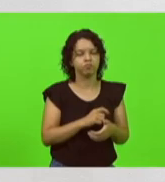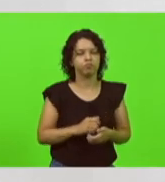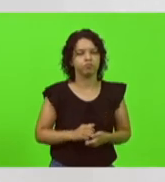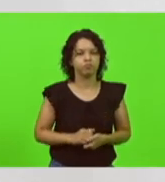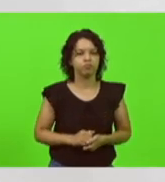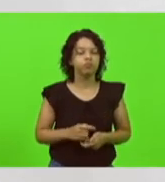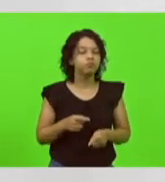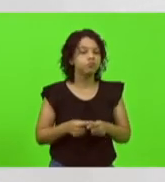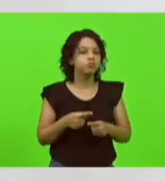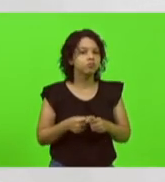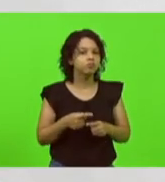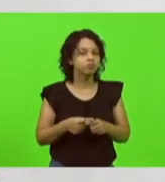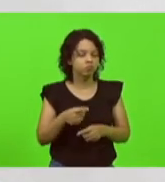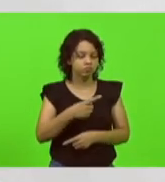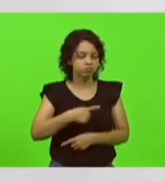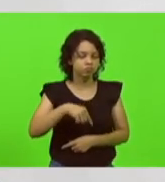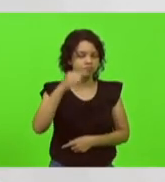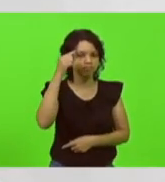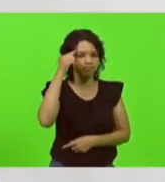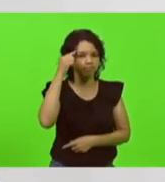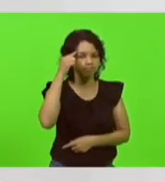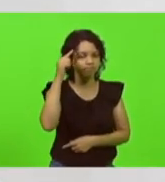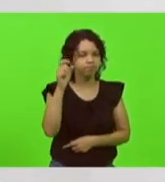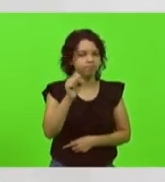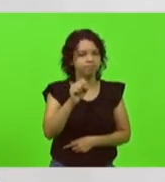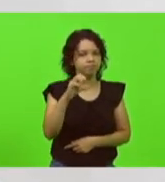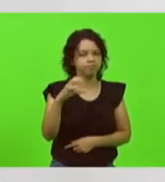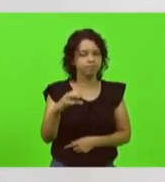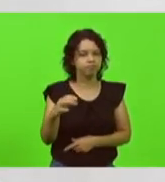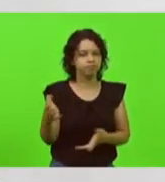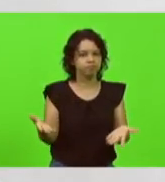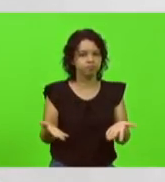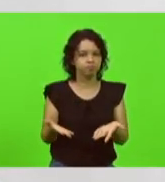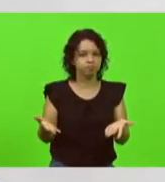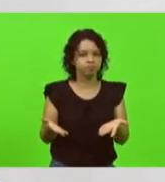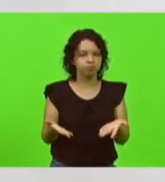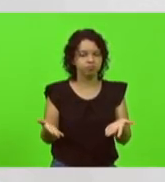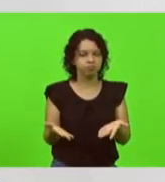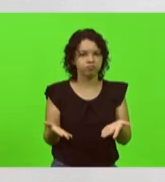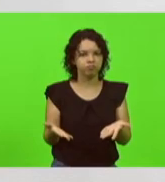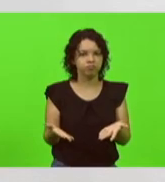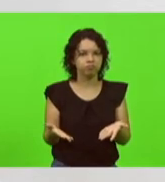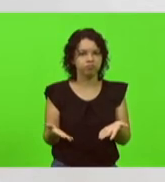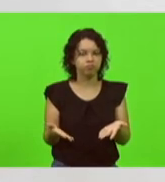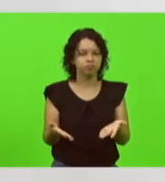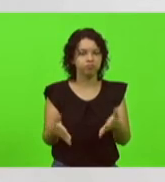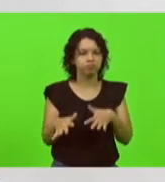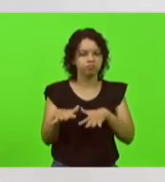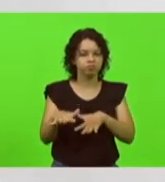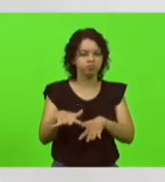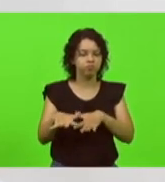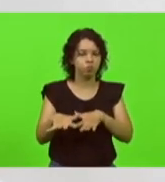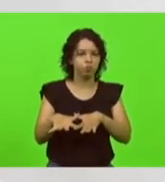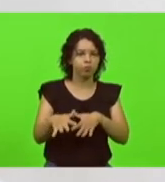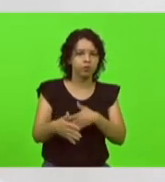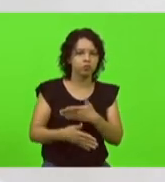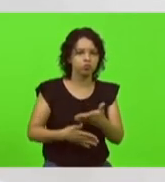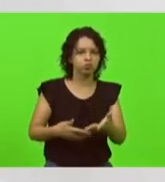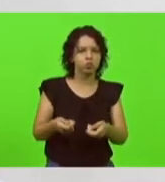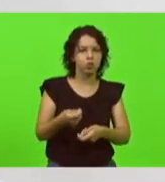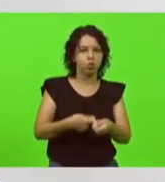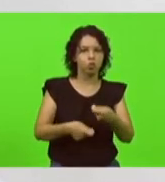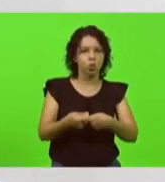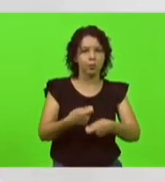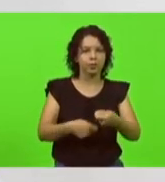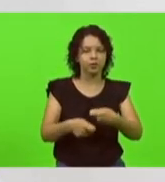Porque se nós pensarmos Santa Catarina hoje, basicamente, o movimento econômico dos municípios